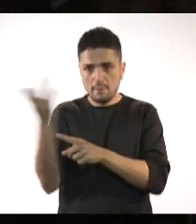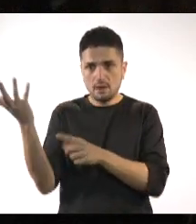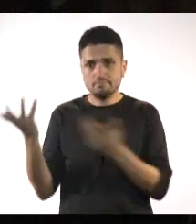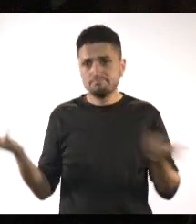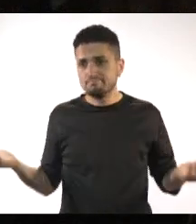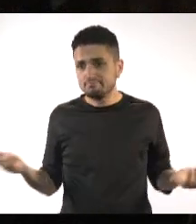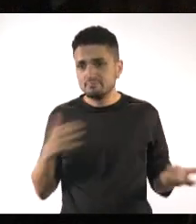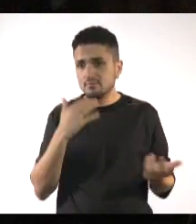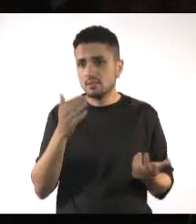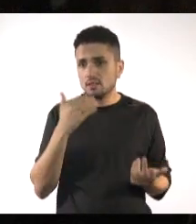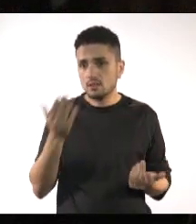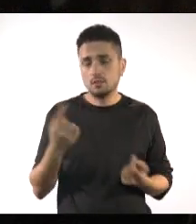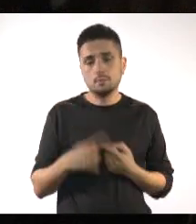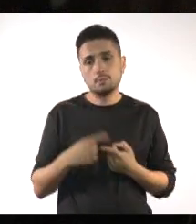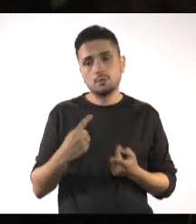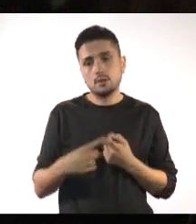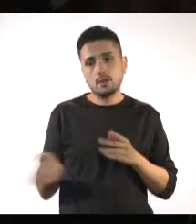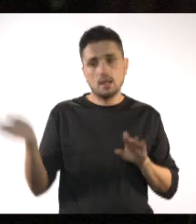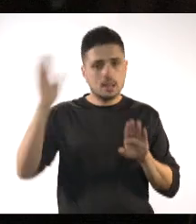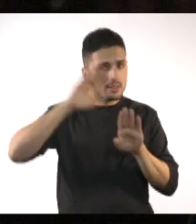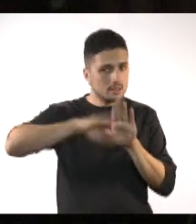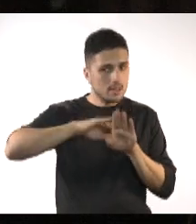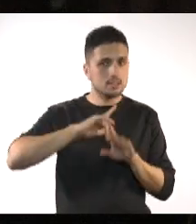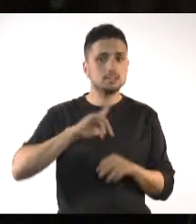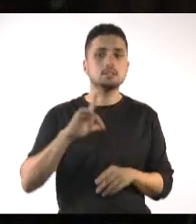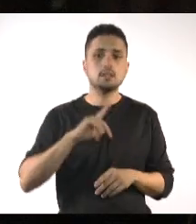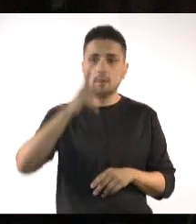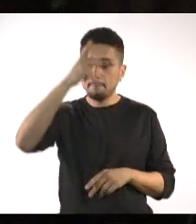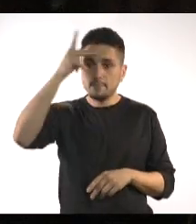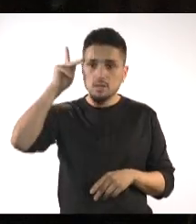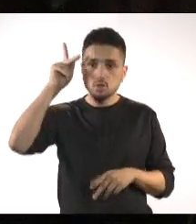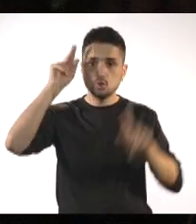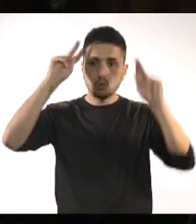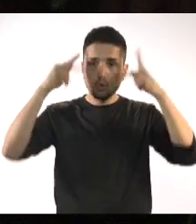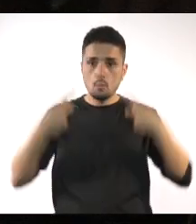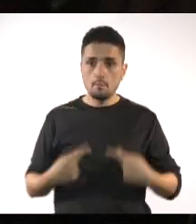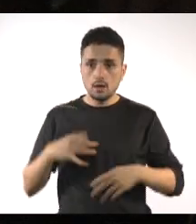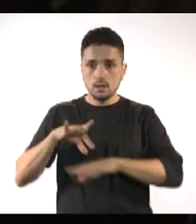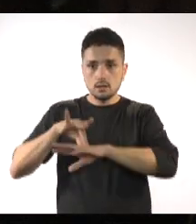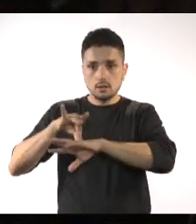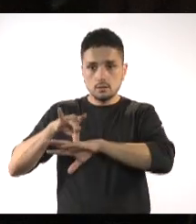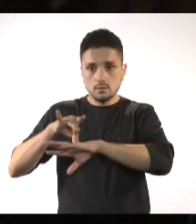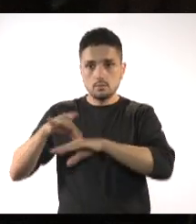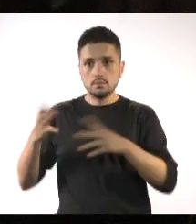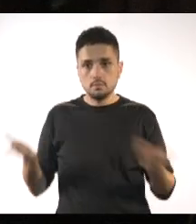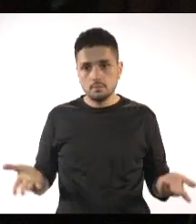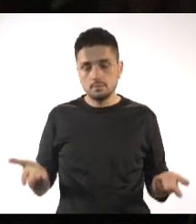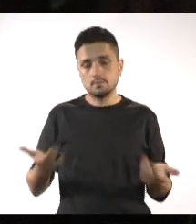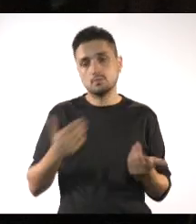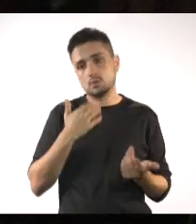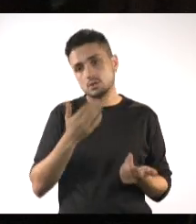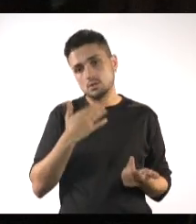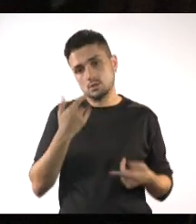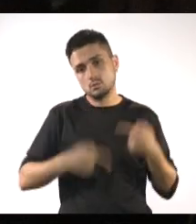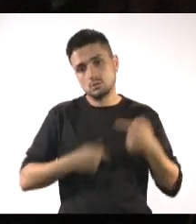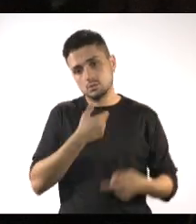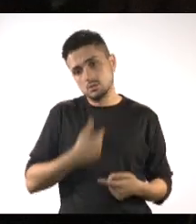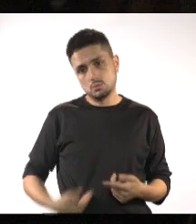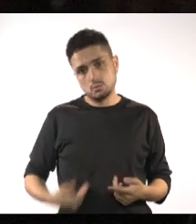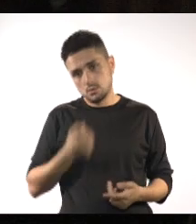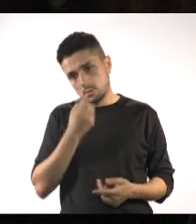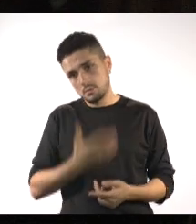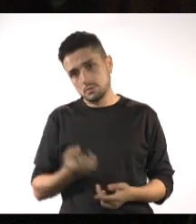por detrás da estatística, por detrás daquele número, tem vidas humanas. E nenhuma política pública ela vai ser efetiva se não